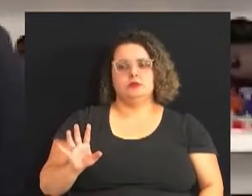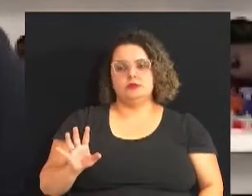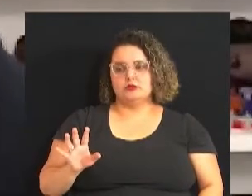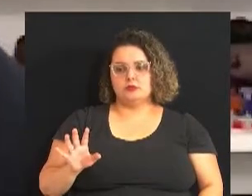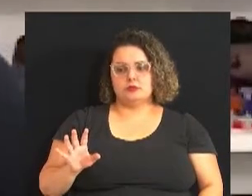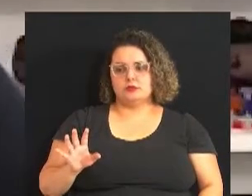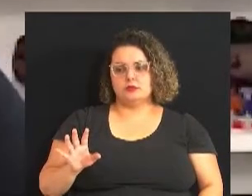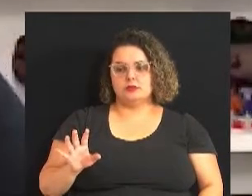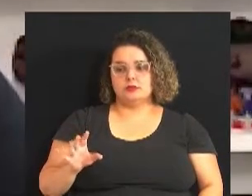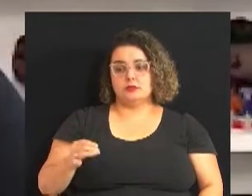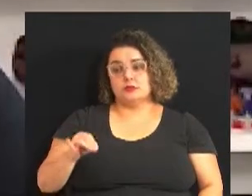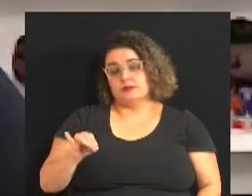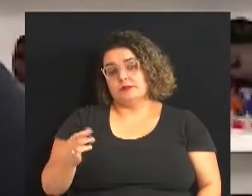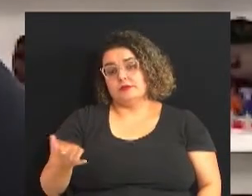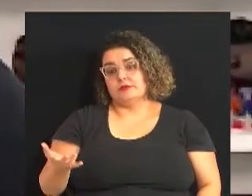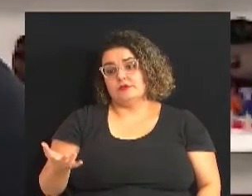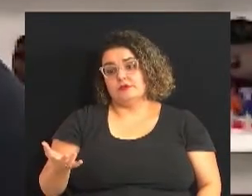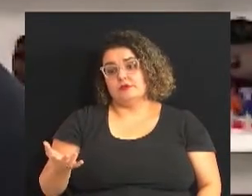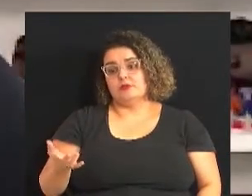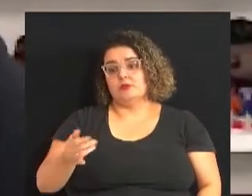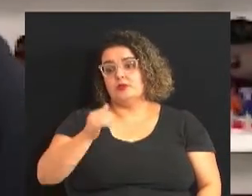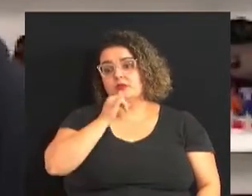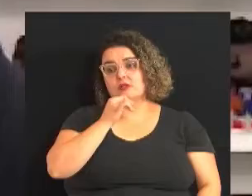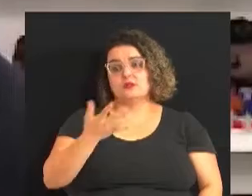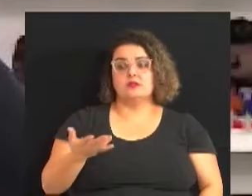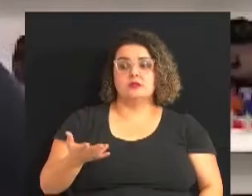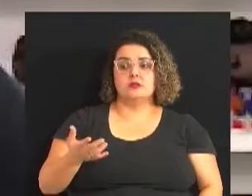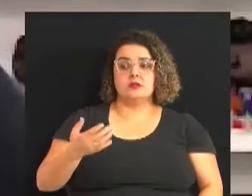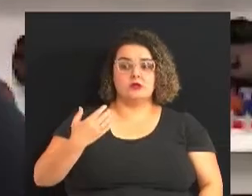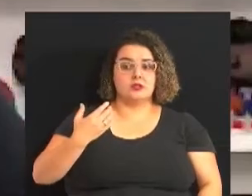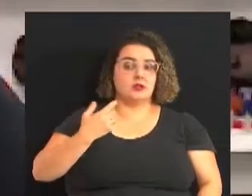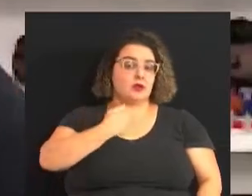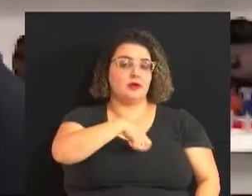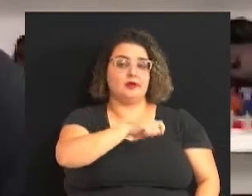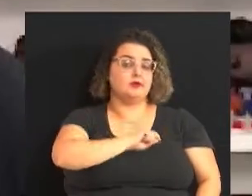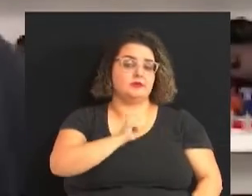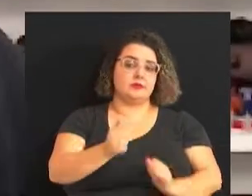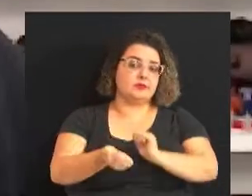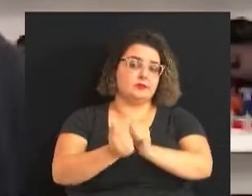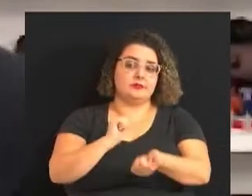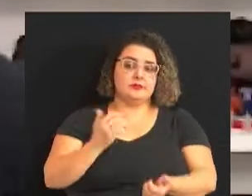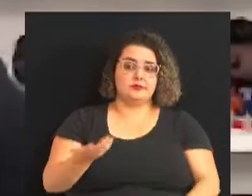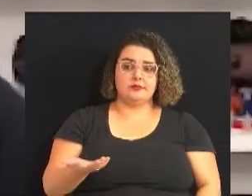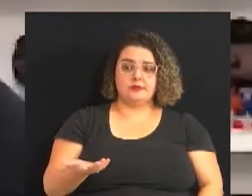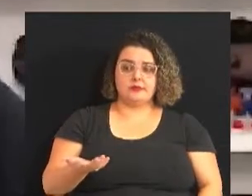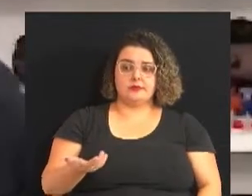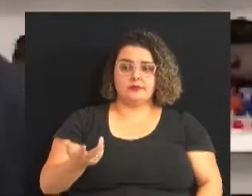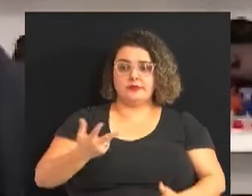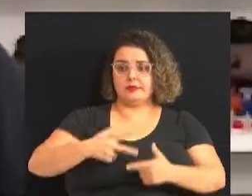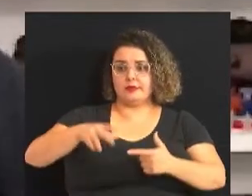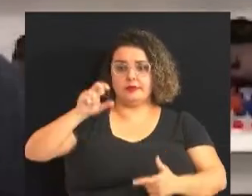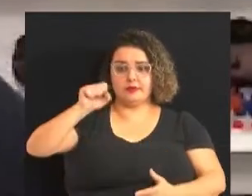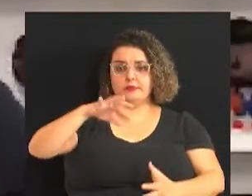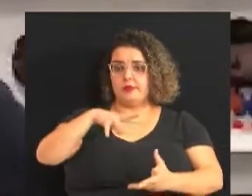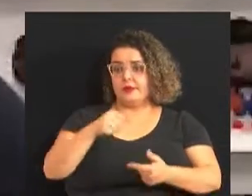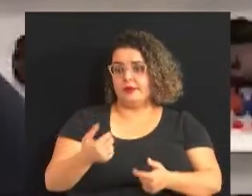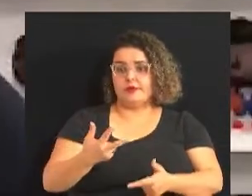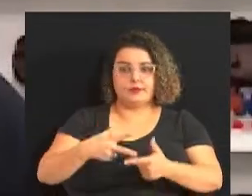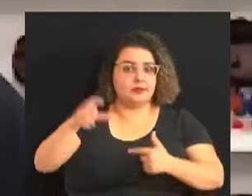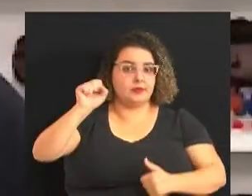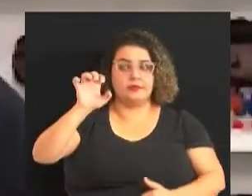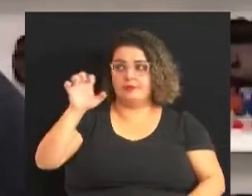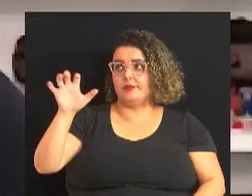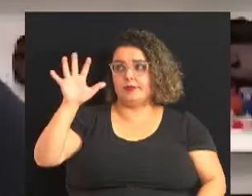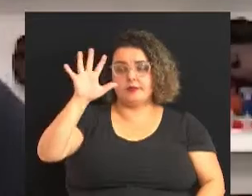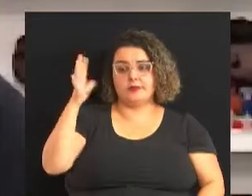Porque se fosse assim, pô, a Espanha no futebol, por exemplo, ela foi campeã do mundo, ela foi campeã europeia